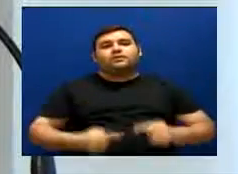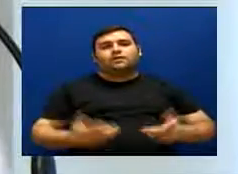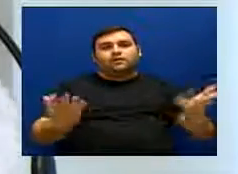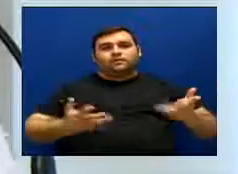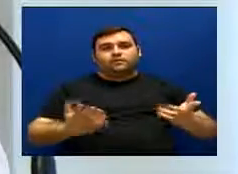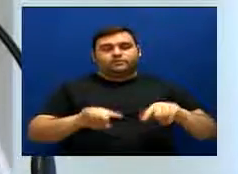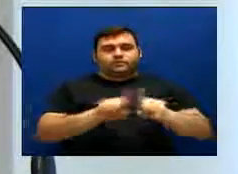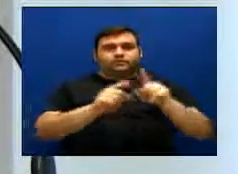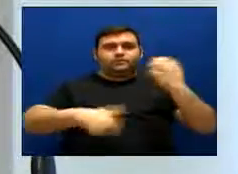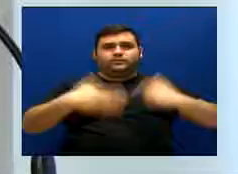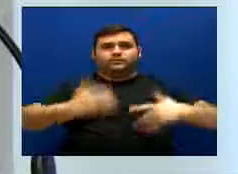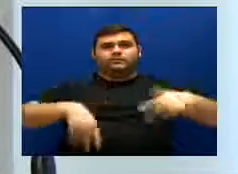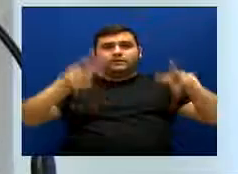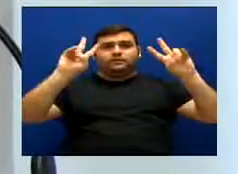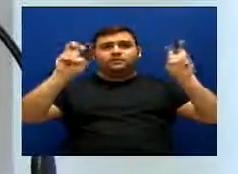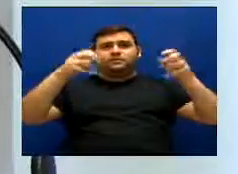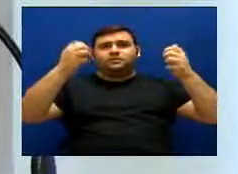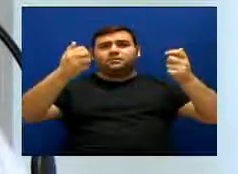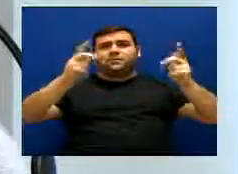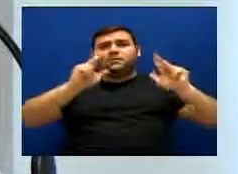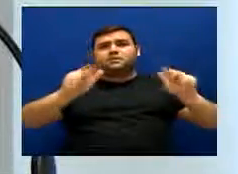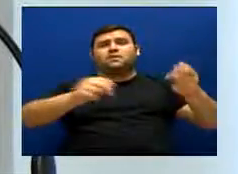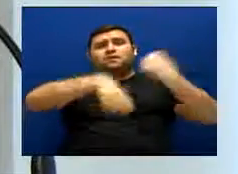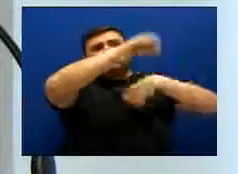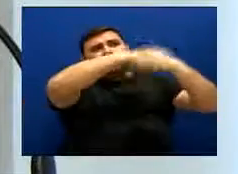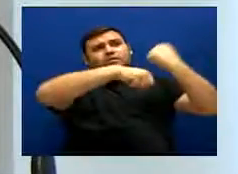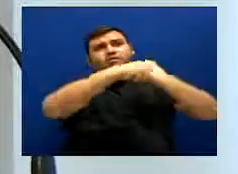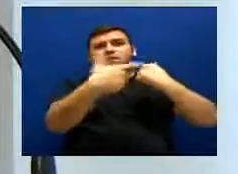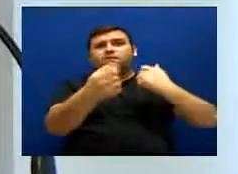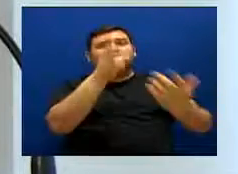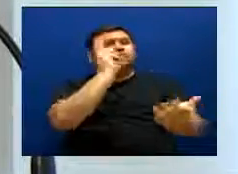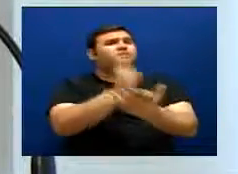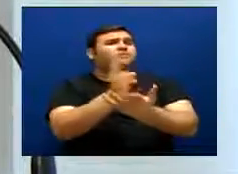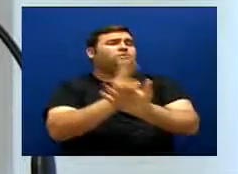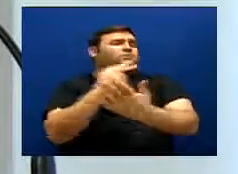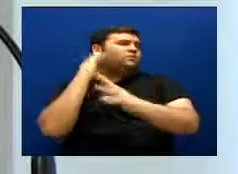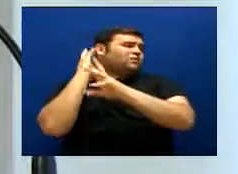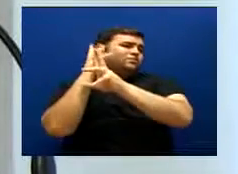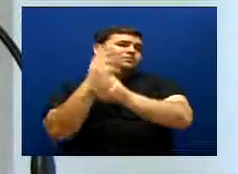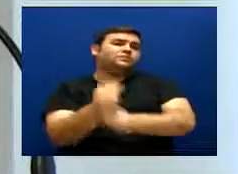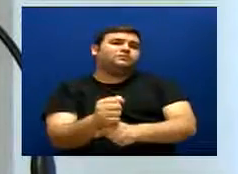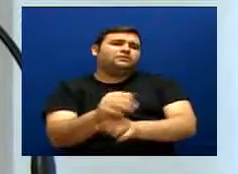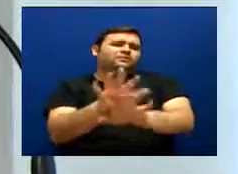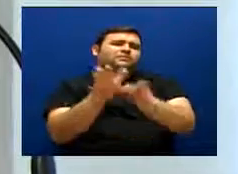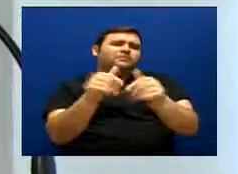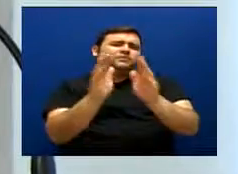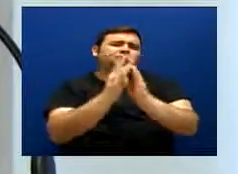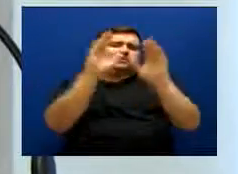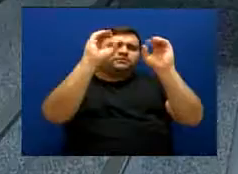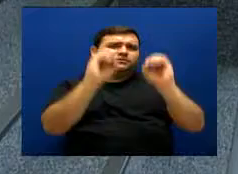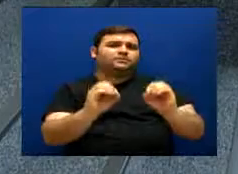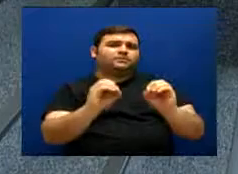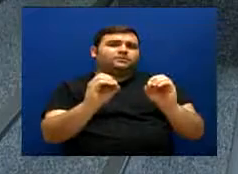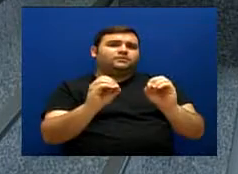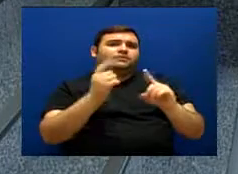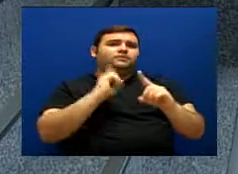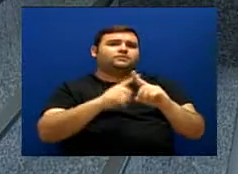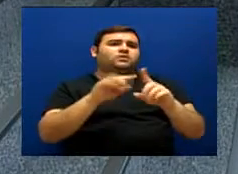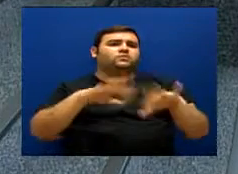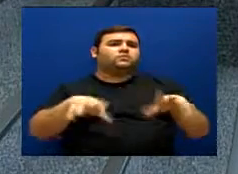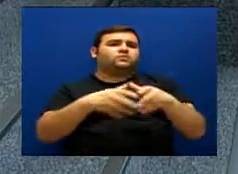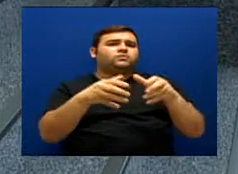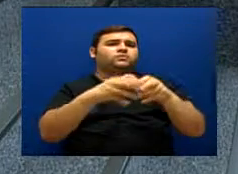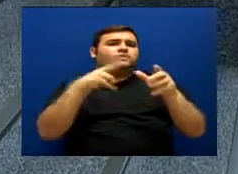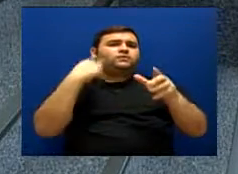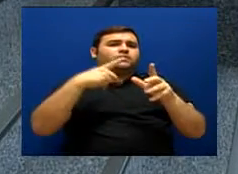aqui, que nós falamos o mesmo tema há quase 20 anos. Vereadora, né? Só pedir para zerar o painel, peço que os vereadores